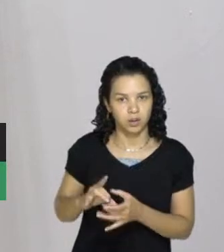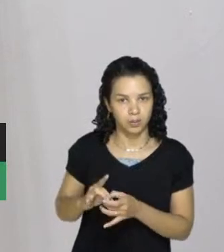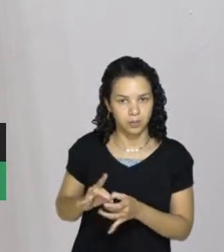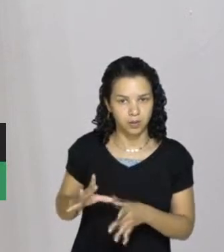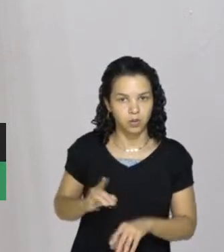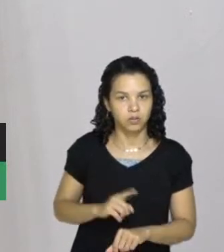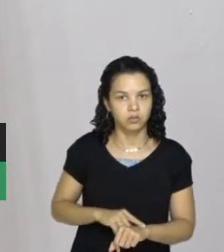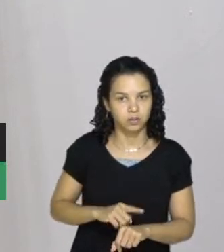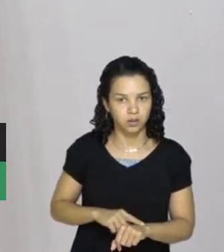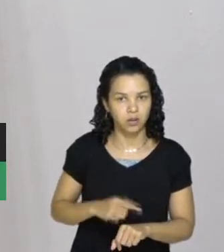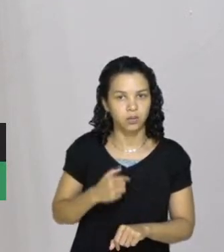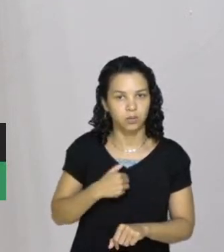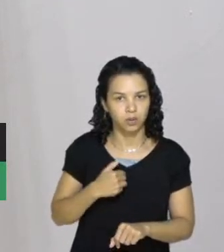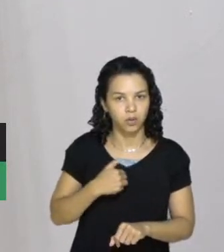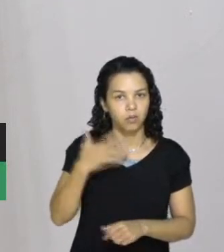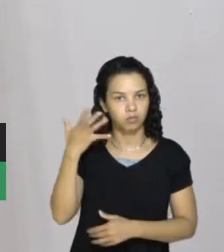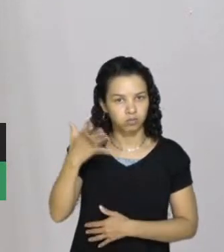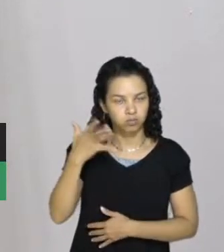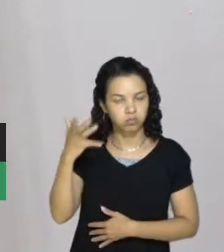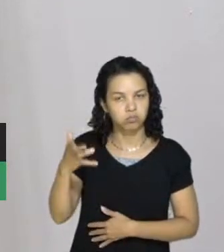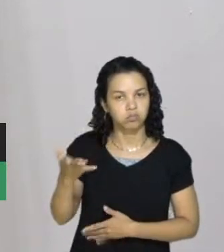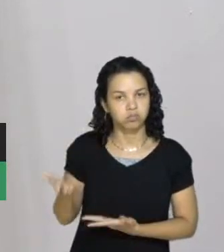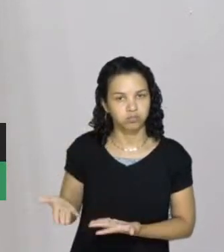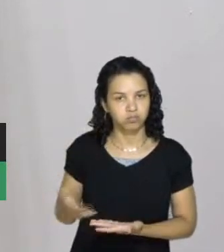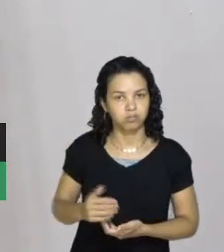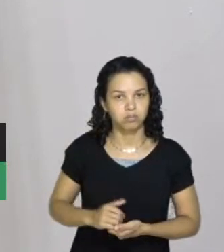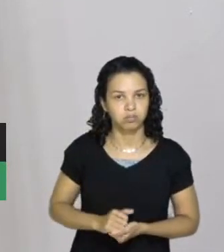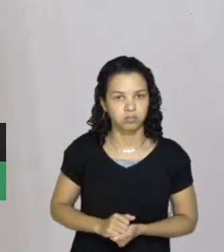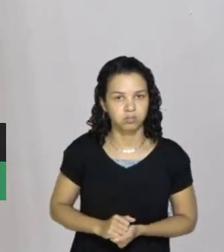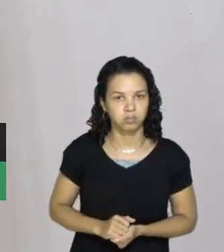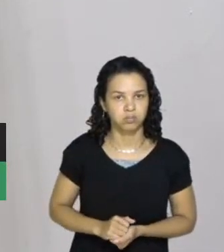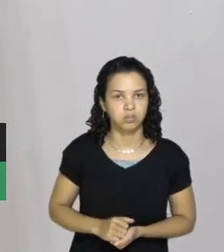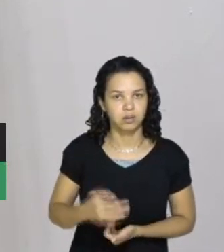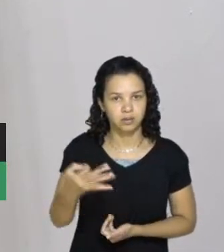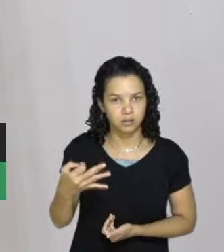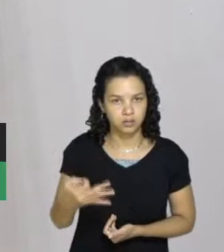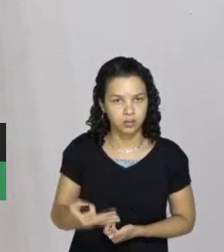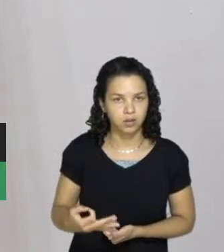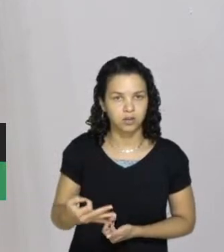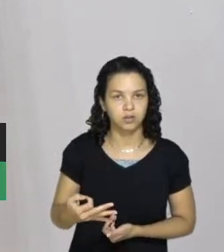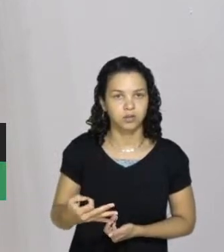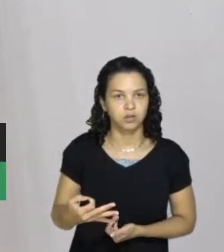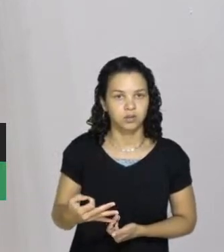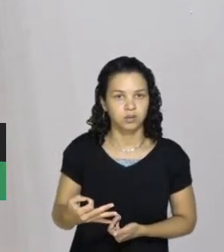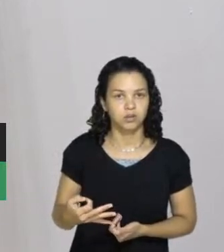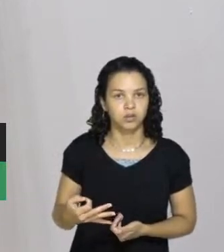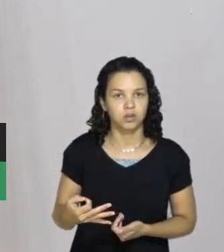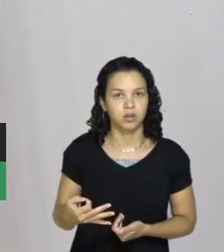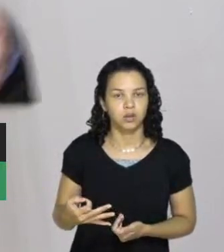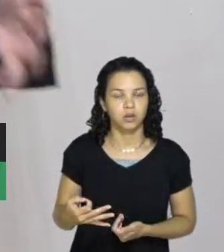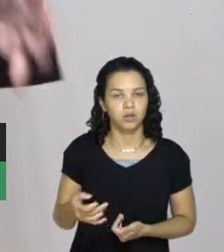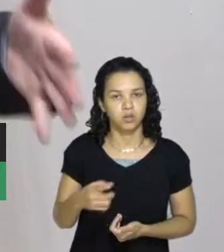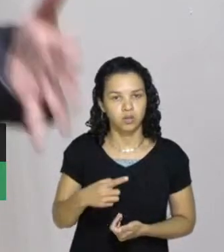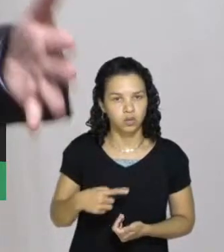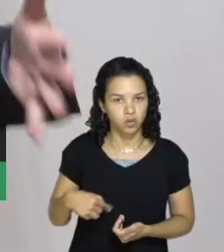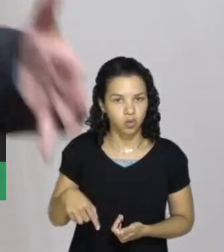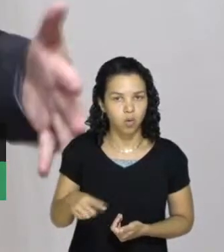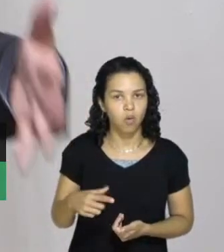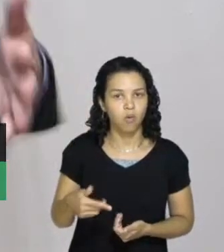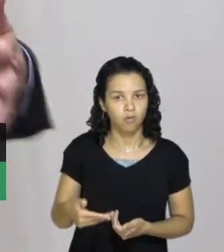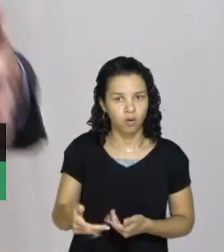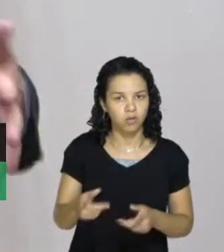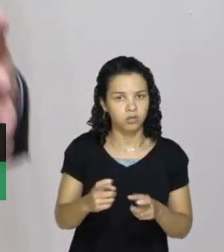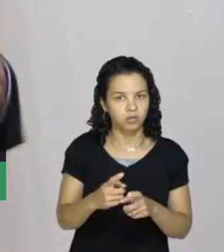muito bem nas palavras, e está certo, todos os deputados estão certos, porque há uma fila nos